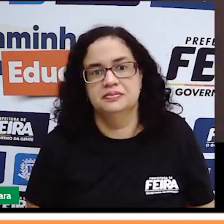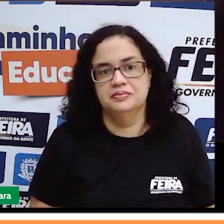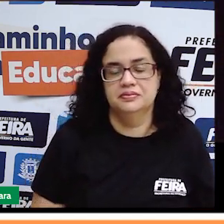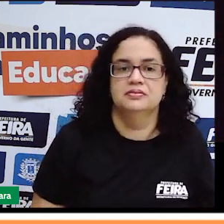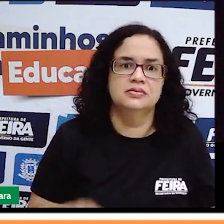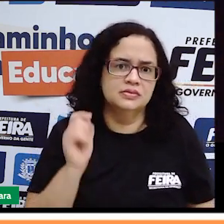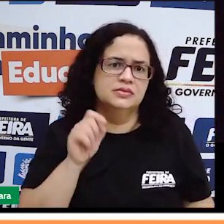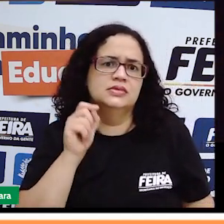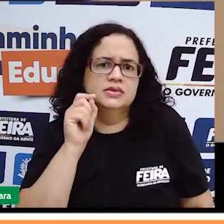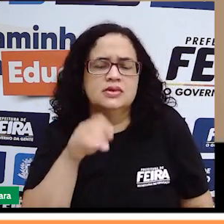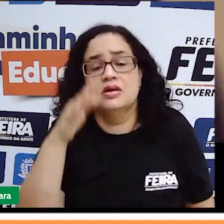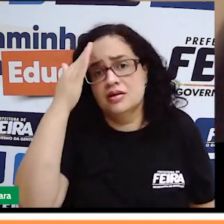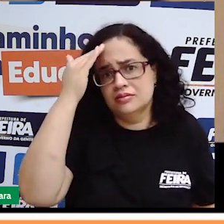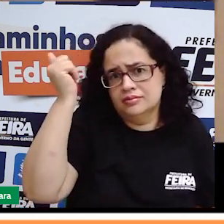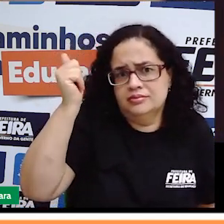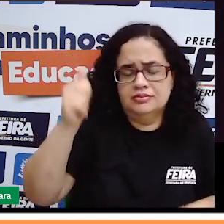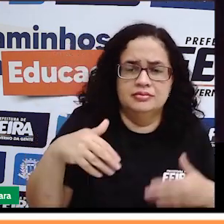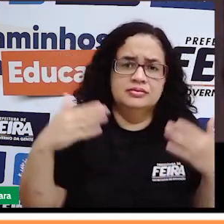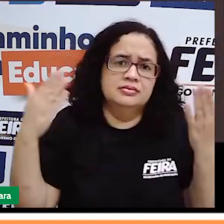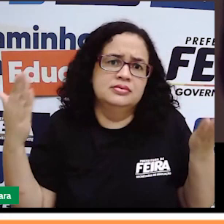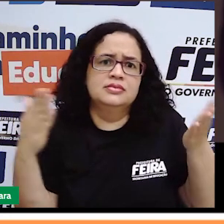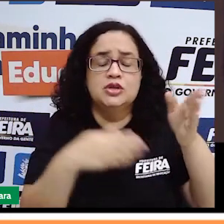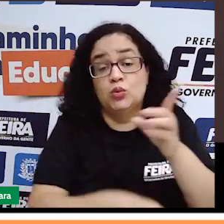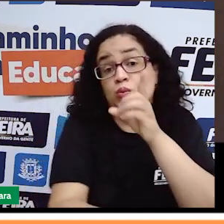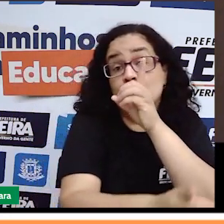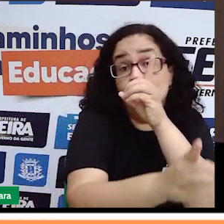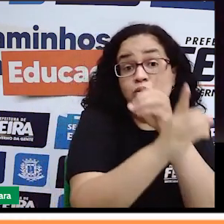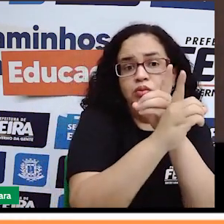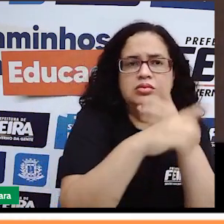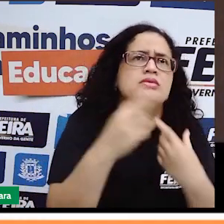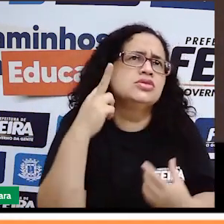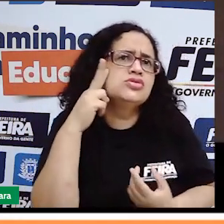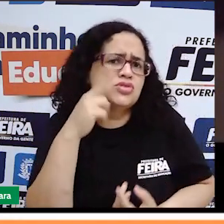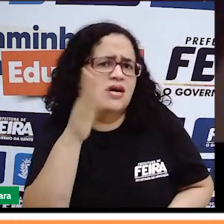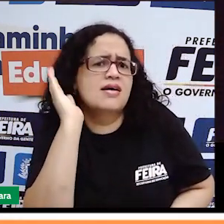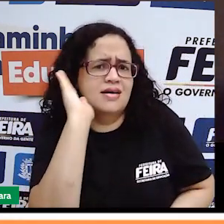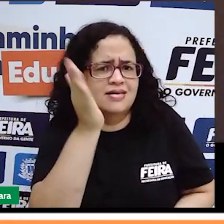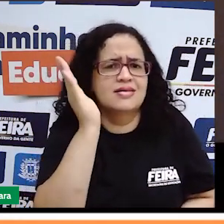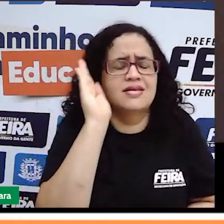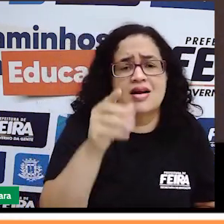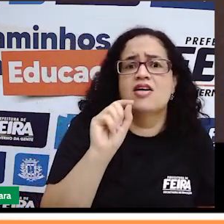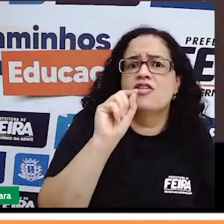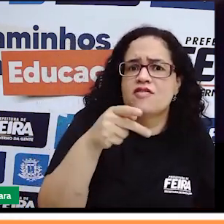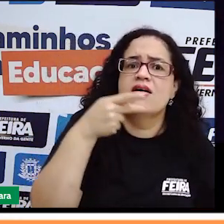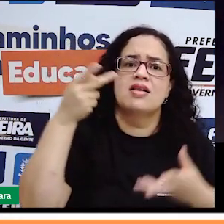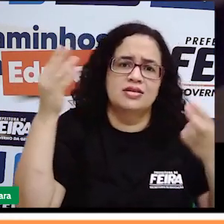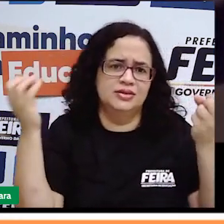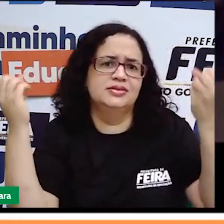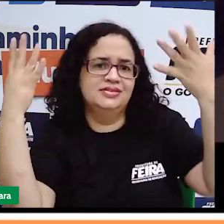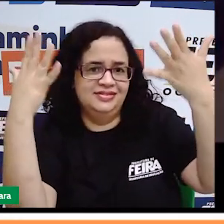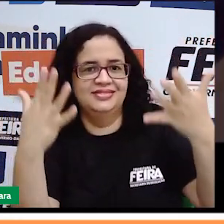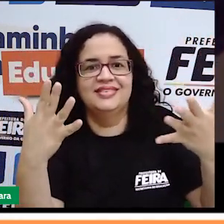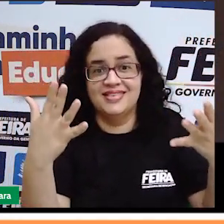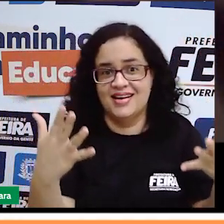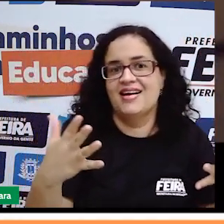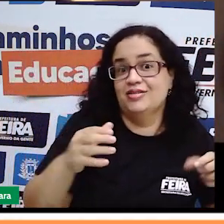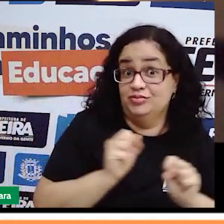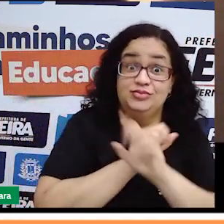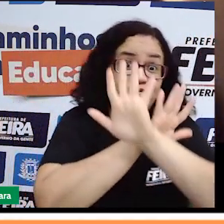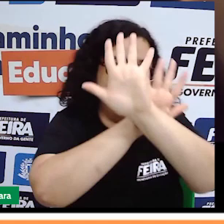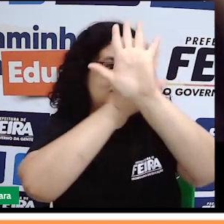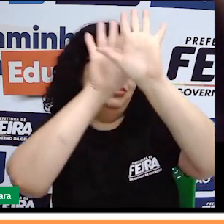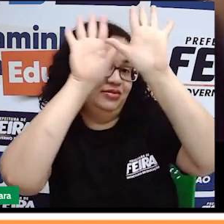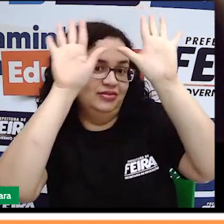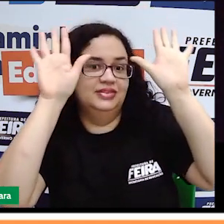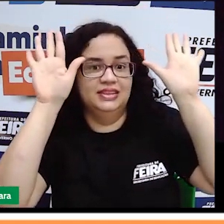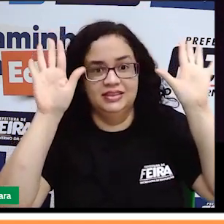Se você ainda não descobriu, eu garanto que você já viu. E agora o que eu vou dizer, com certeza vai esclarecer. Só na luz é que